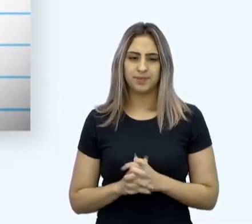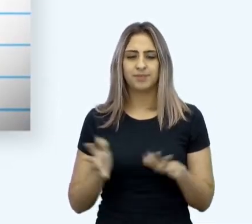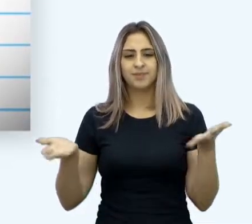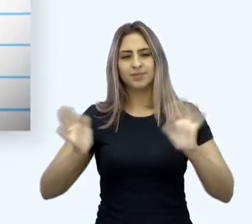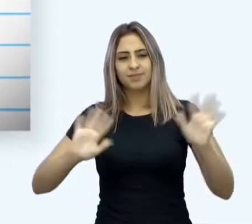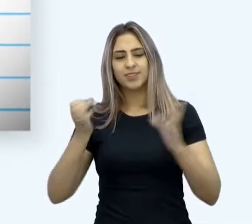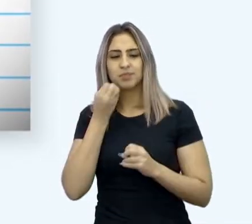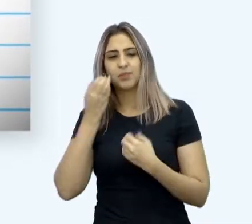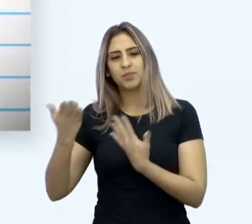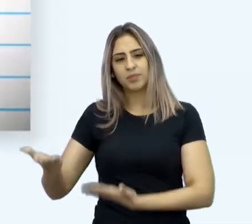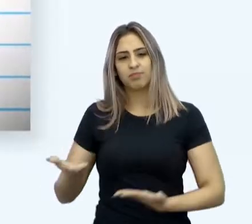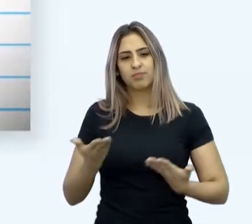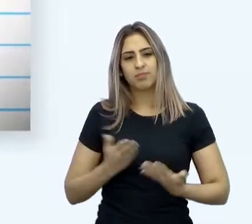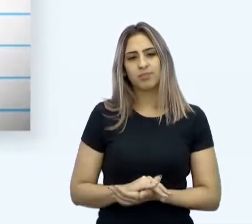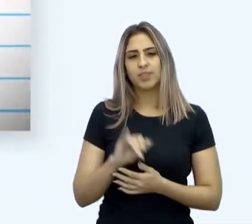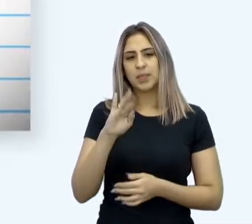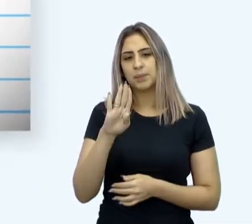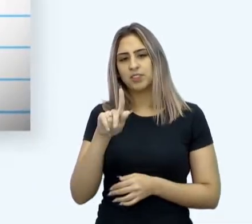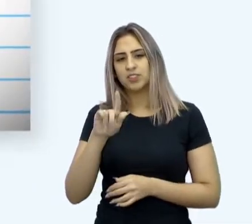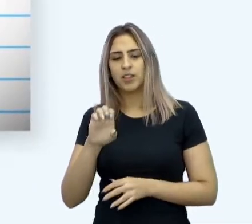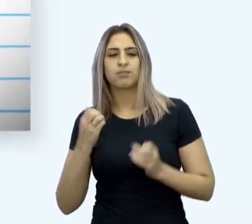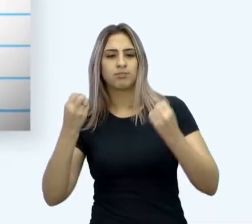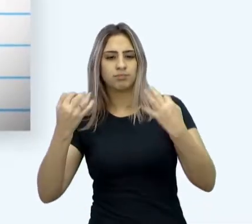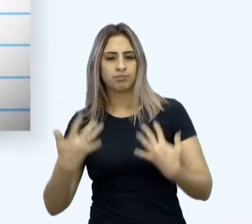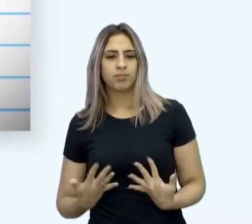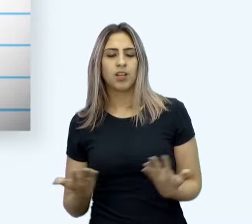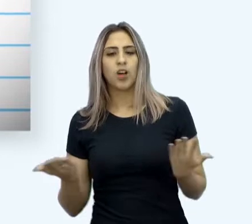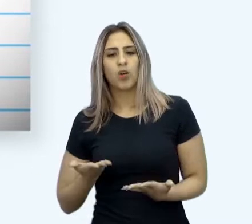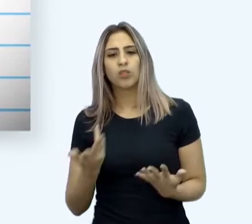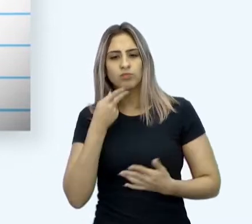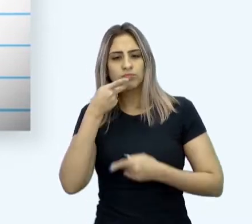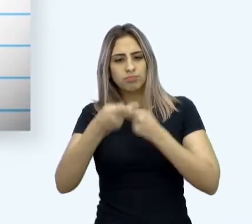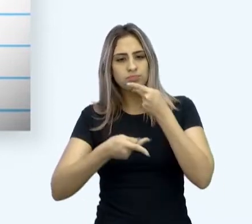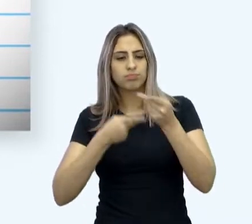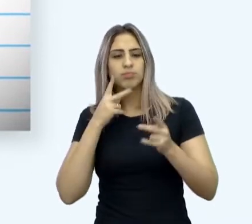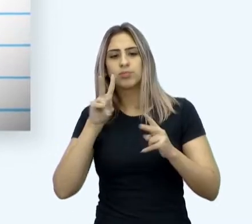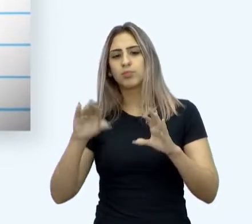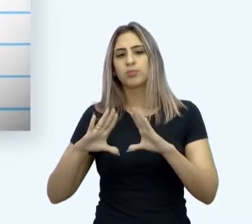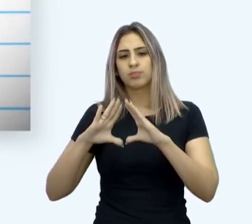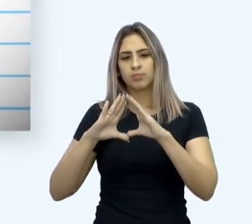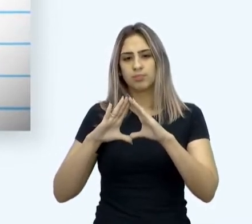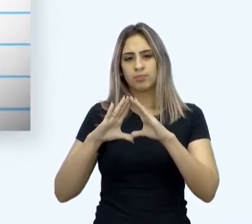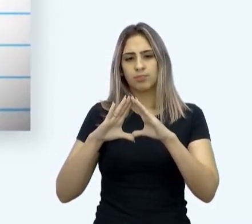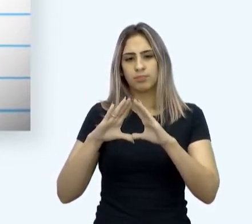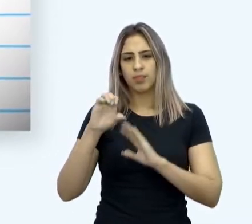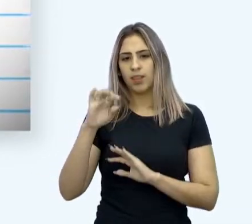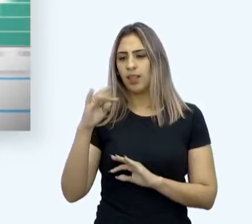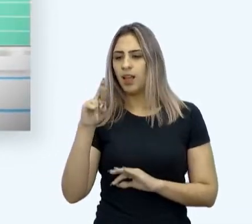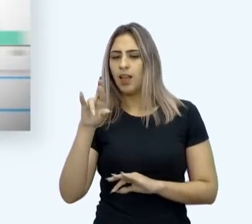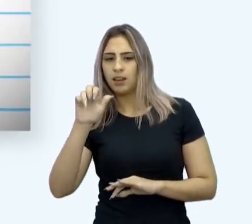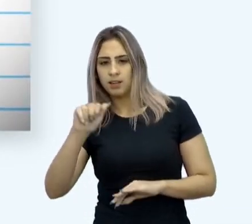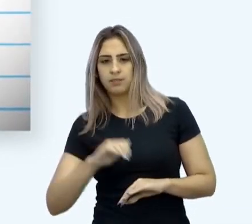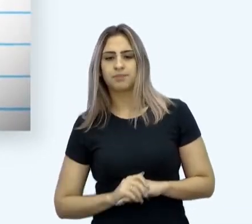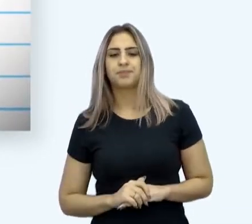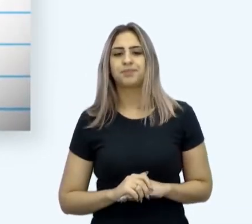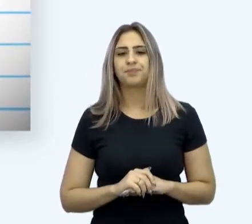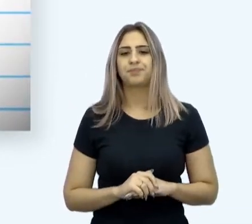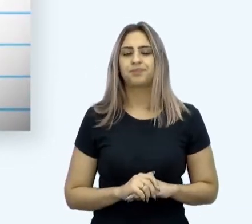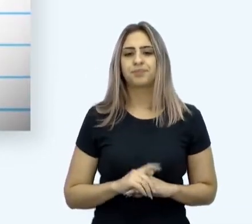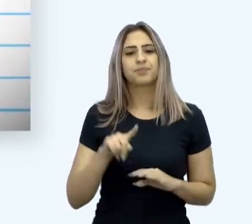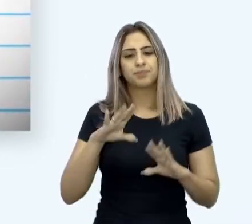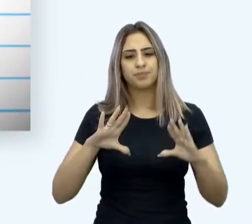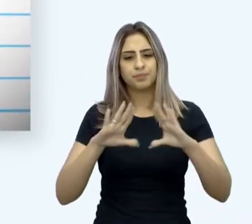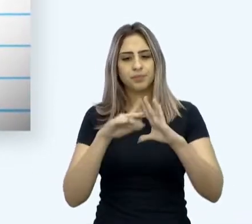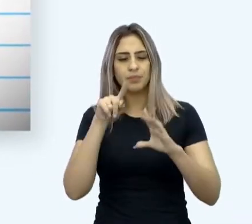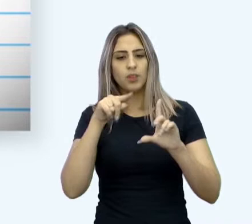Olá, seja muito bem-vindo ao IBGE Explica. Hoje falaremos sobre a pirâmide etária. Resumidamente, uma pirâmide etária é